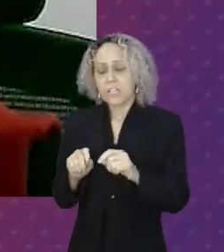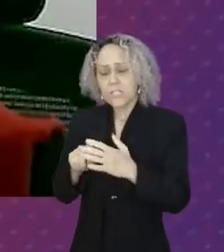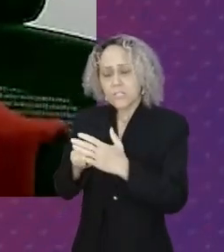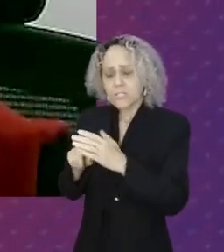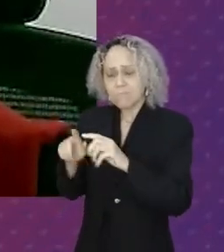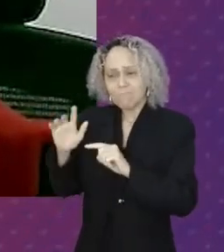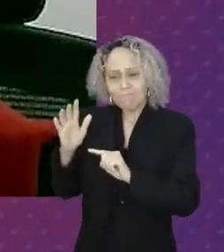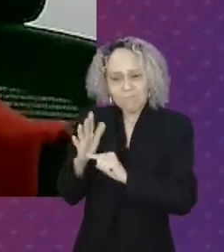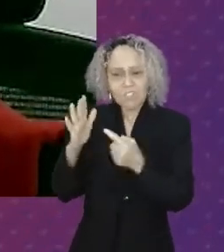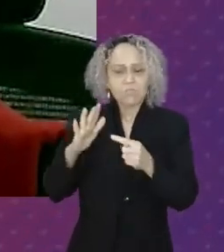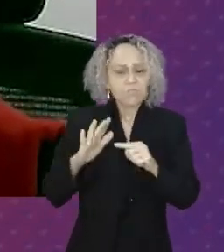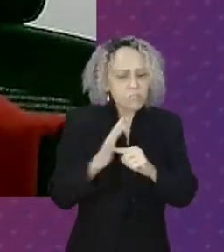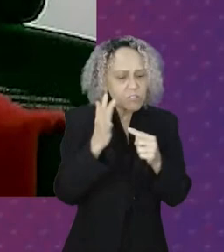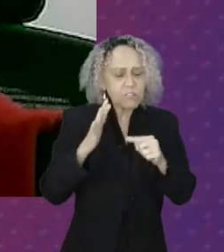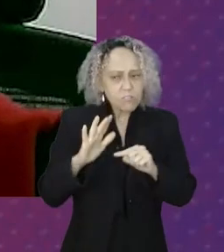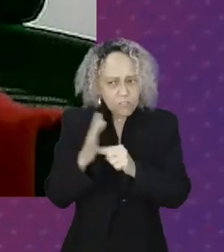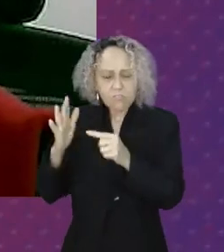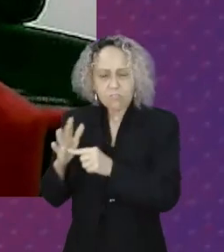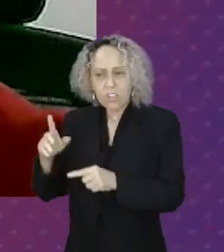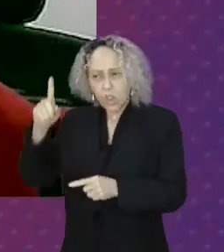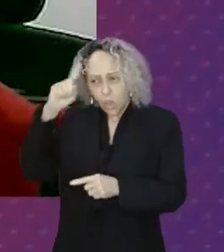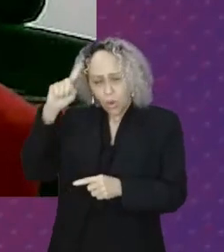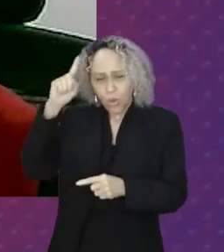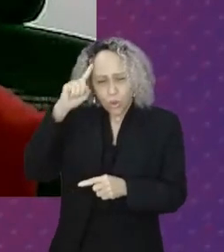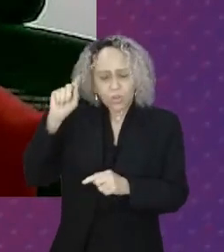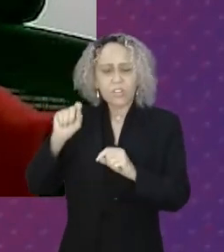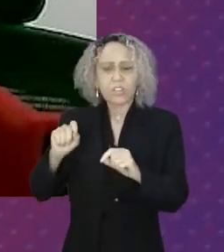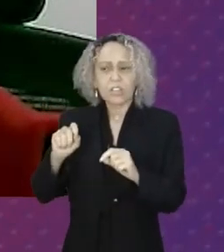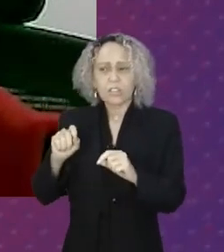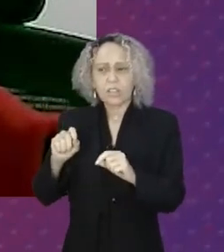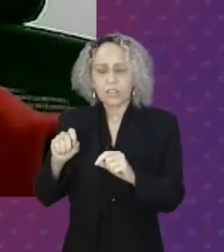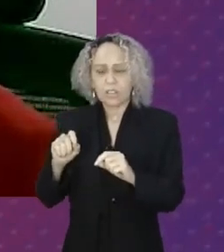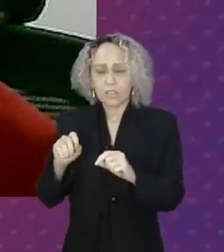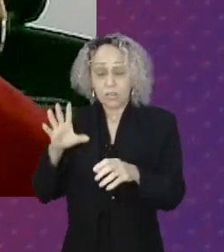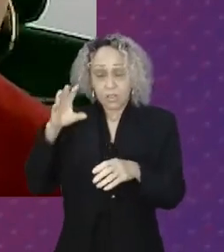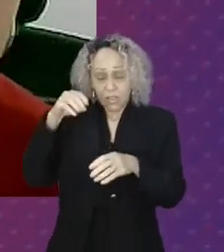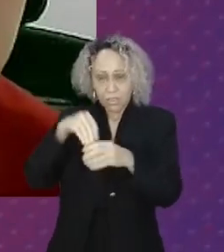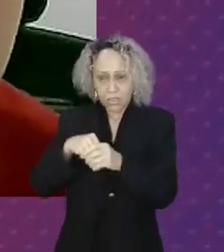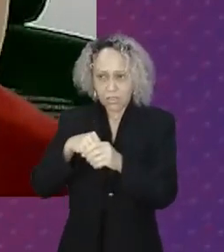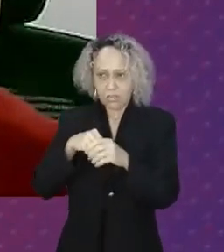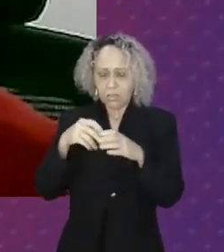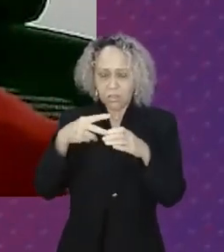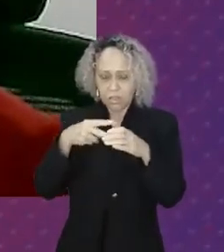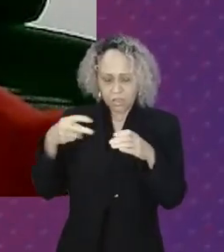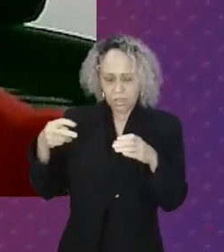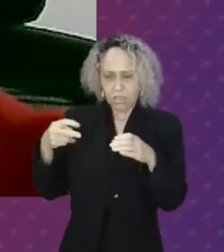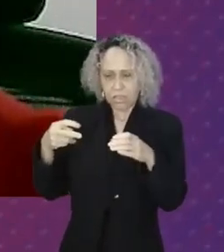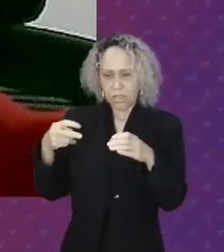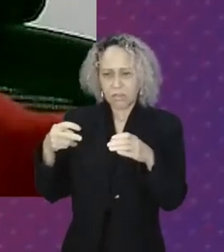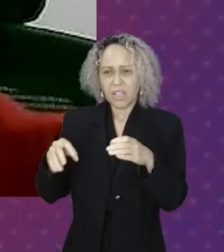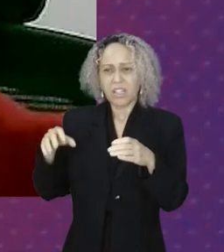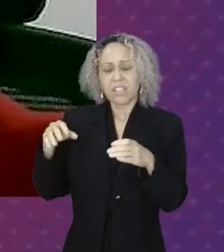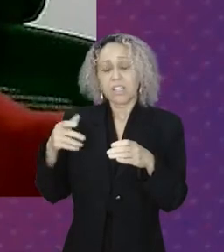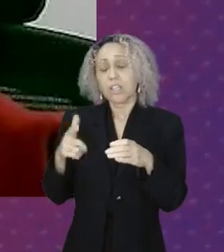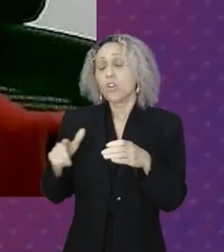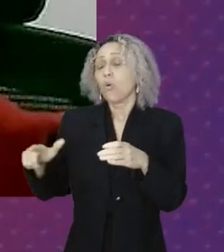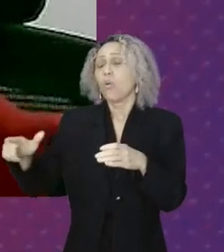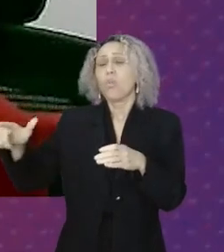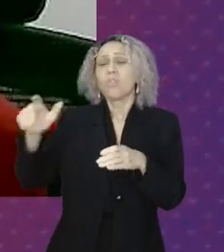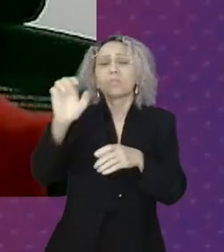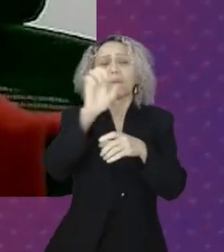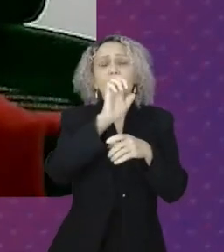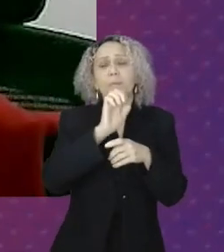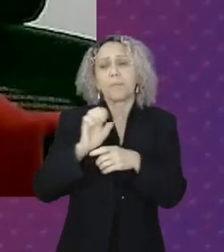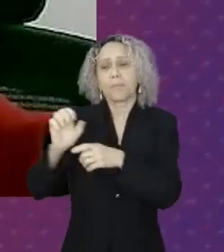todos os dias aquilo que nesta Câmara de Vereadores e em outras tantas acontece